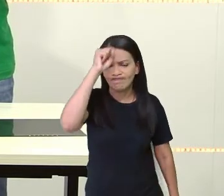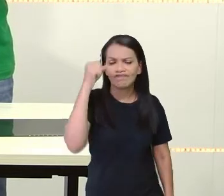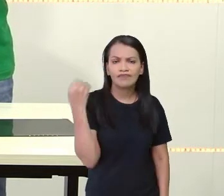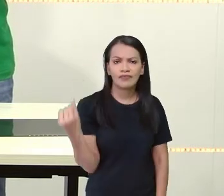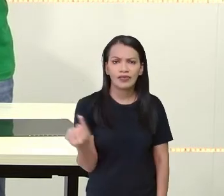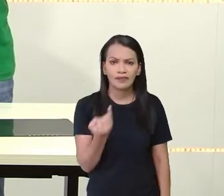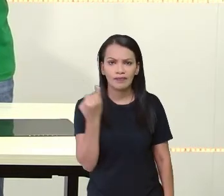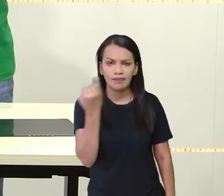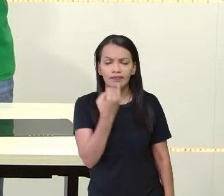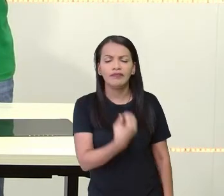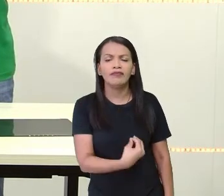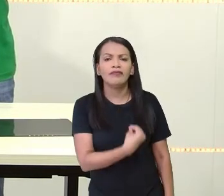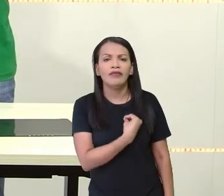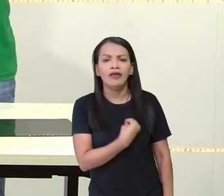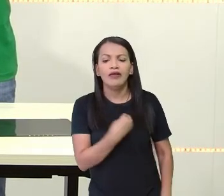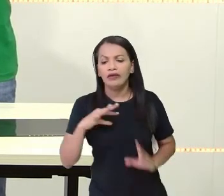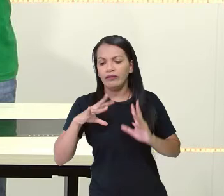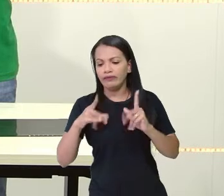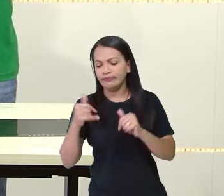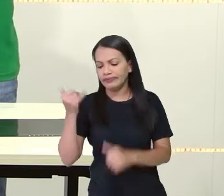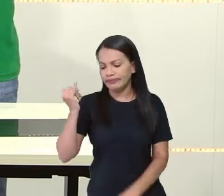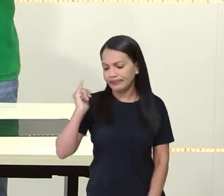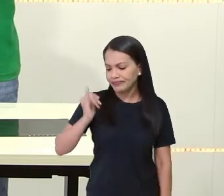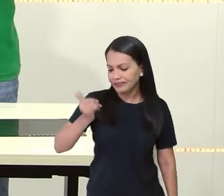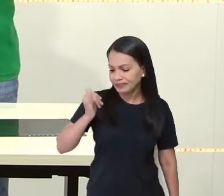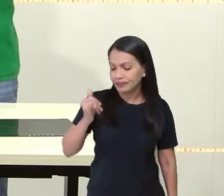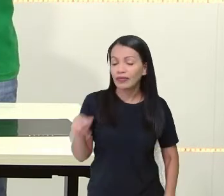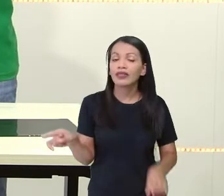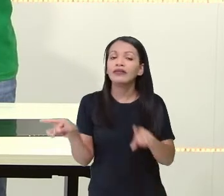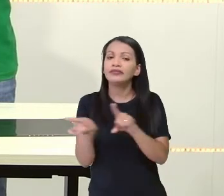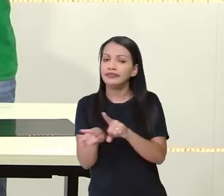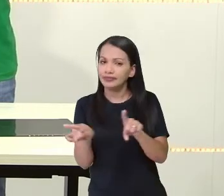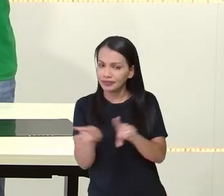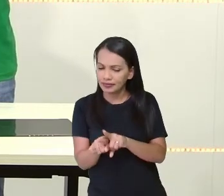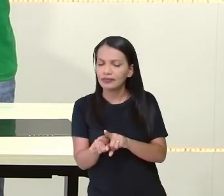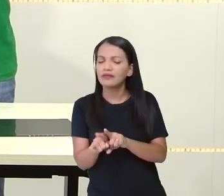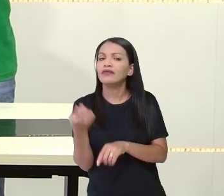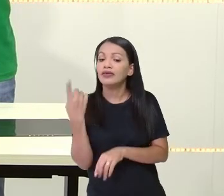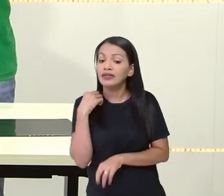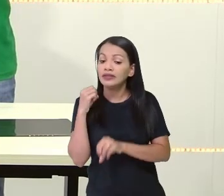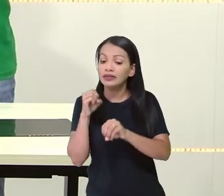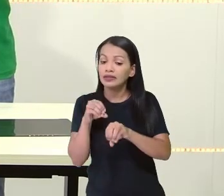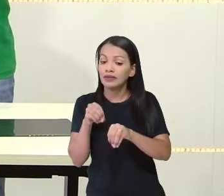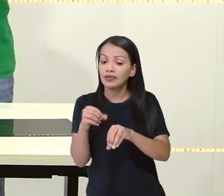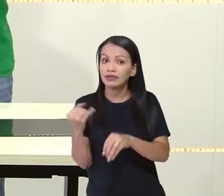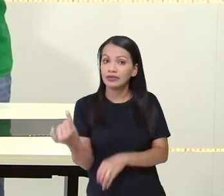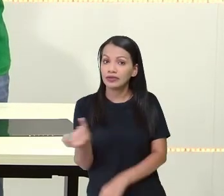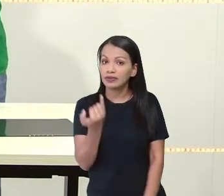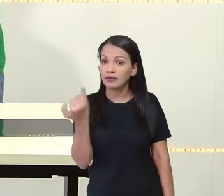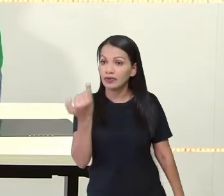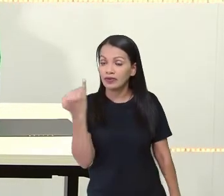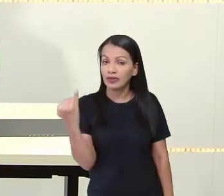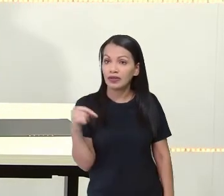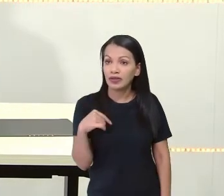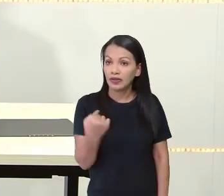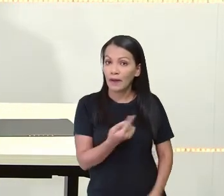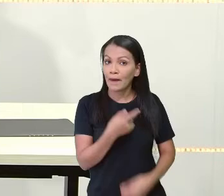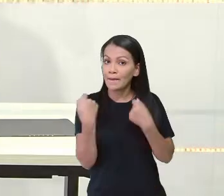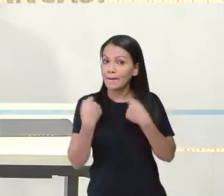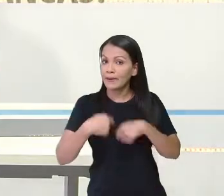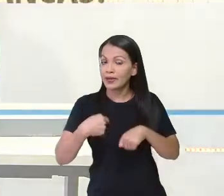sobre a vida, tá? Todo conto, ele vai trazer também isso, ensinamentos importantes que a gente precisa